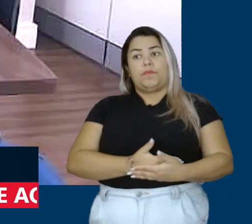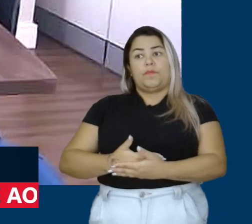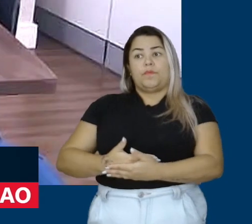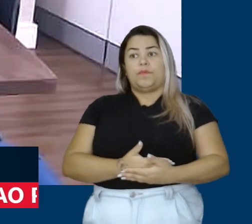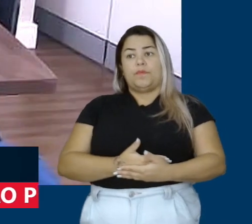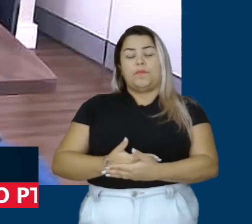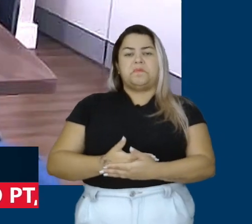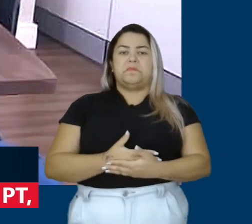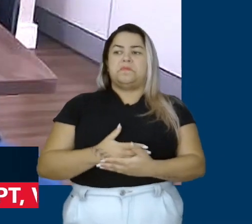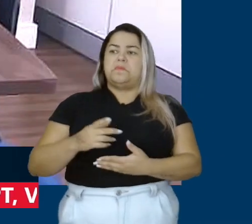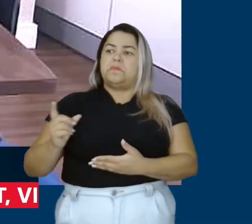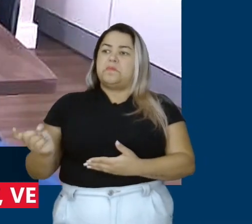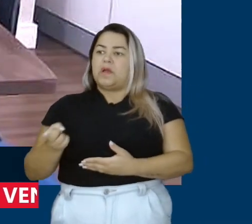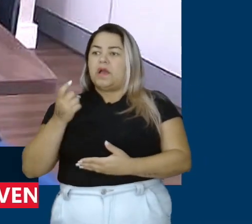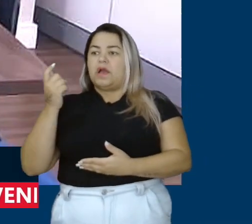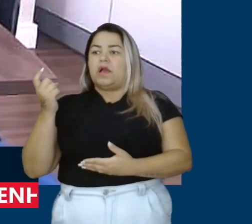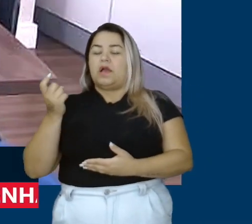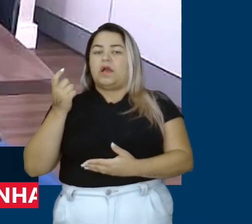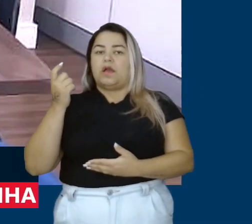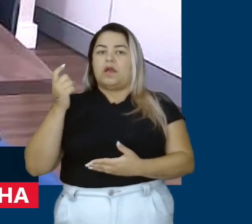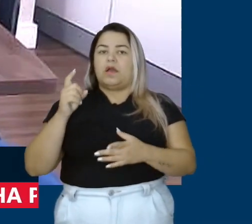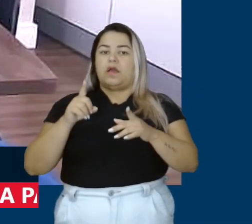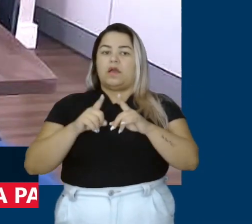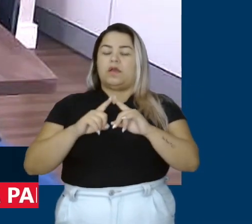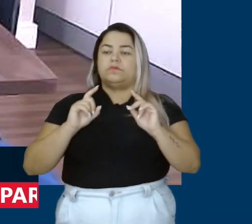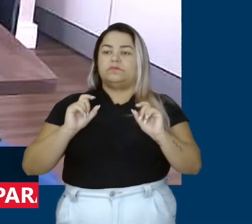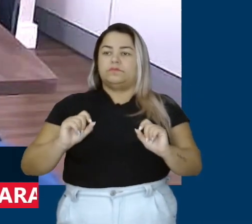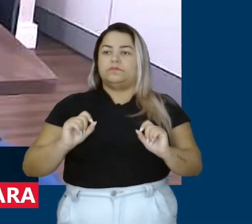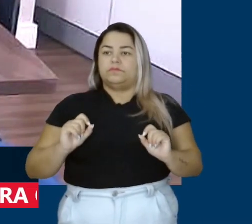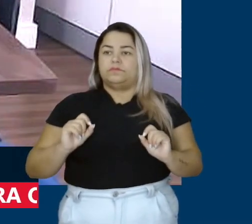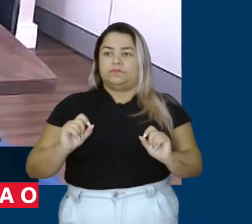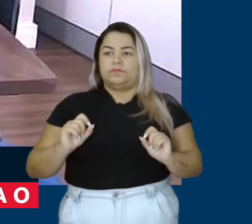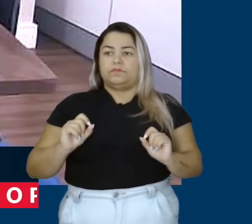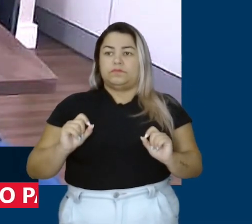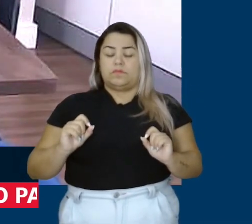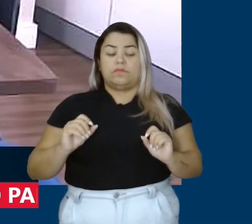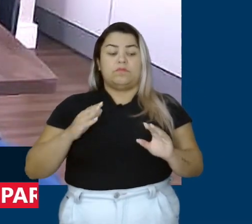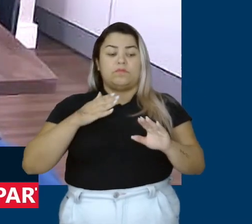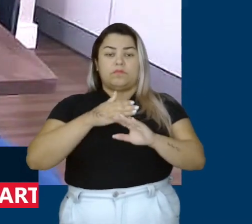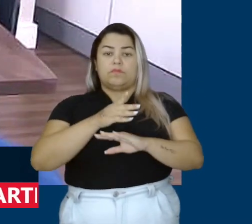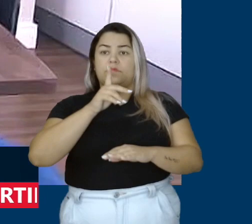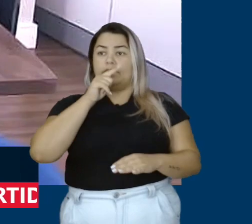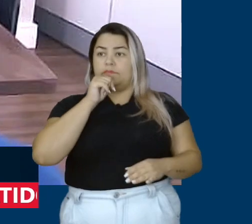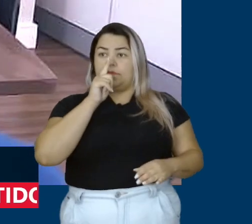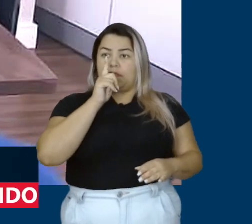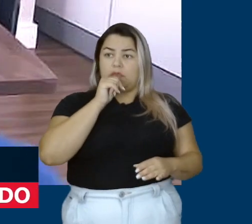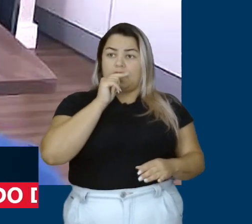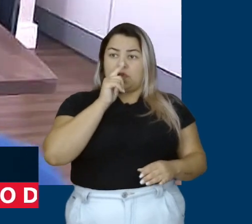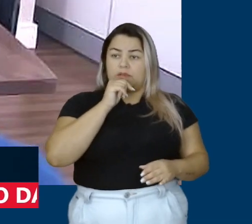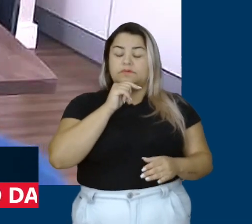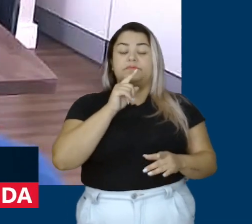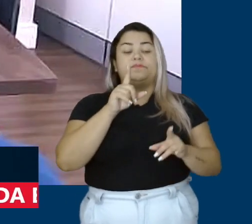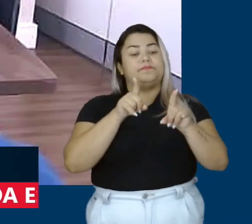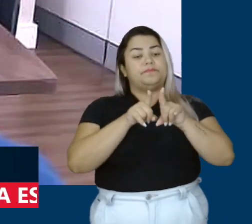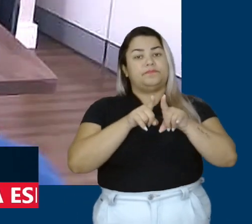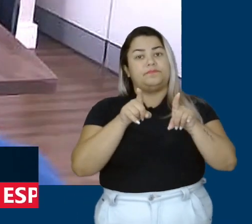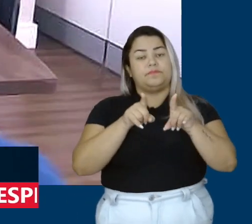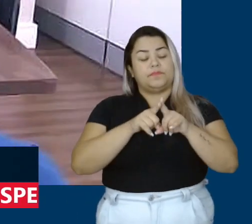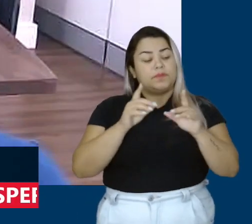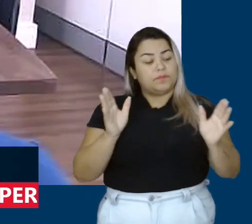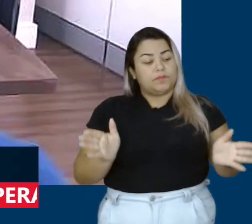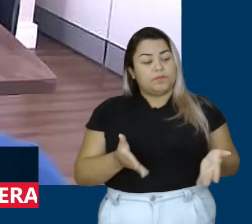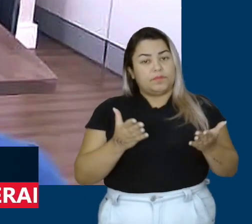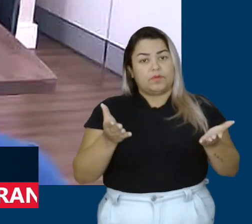peso, com mais altura, então isso foi associado a esse acesso à água que as cisternas promovem. Também